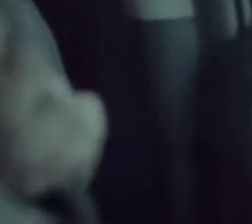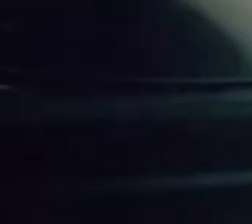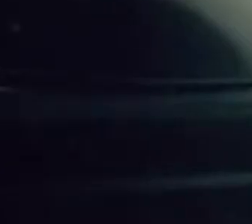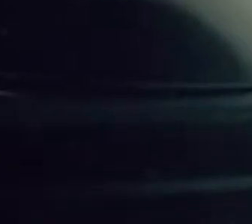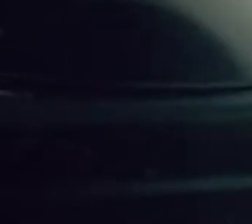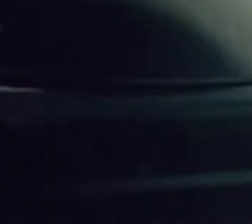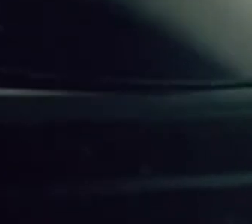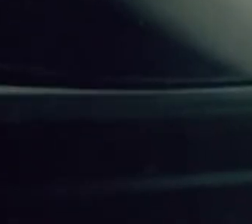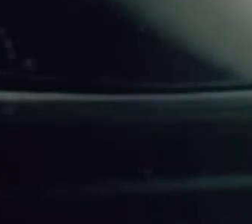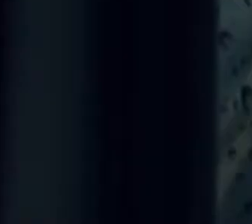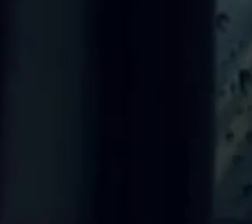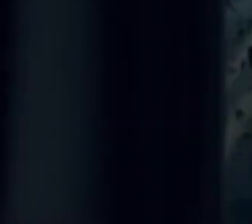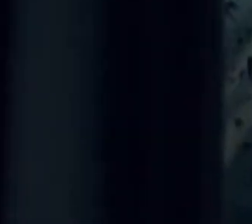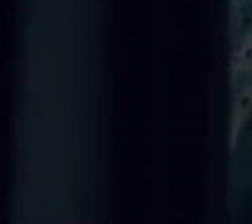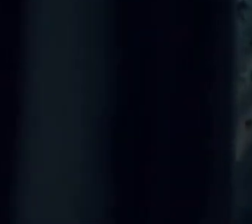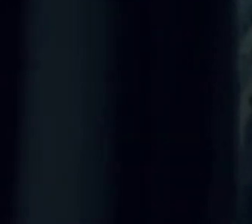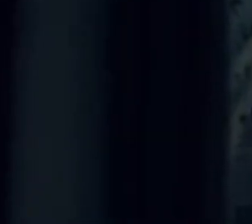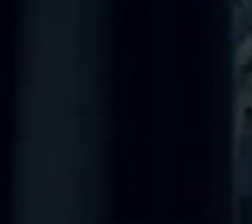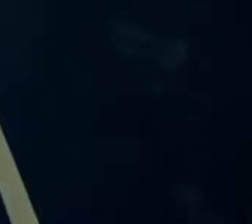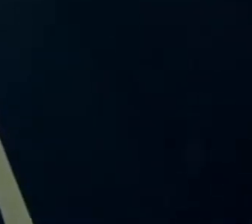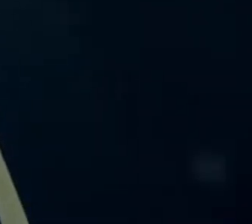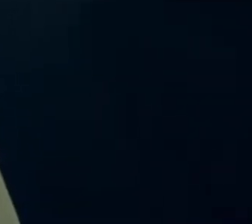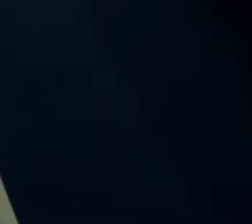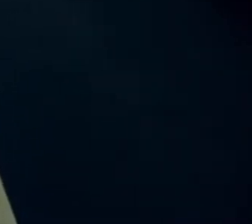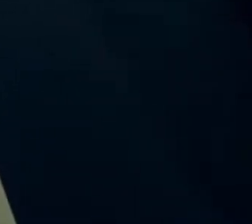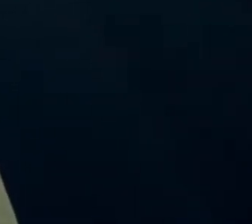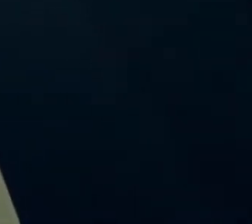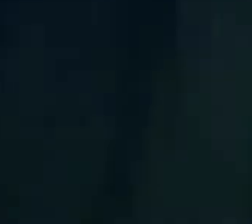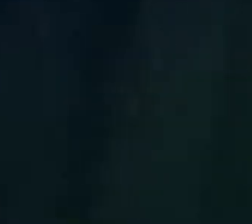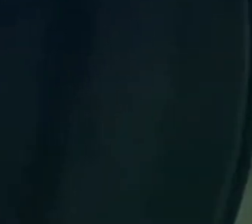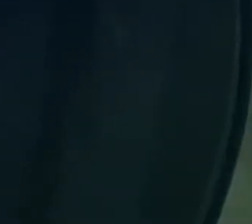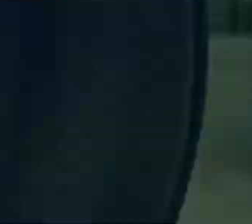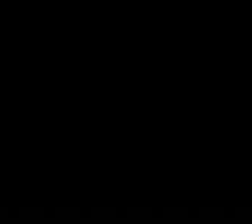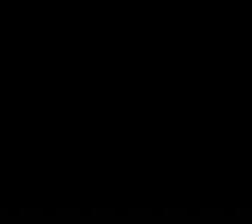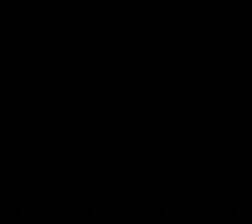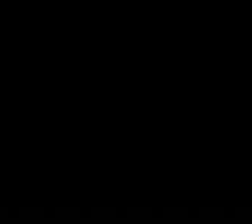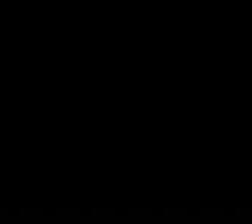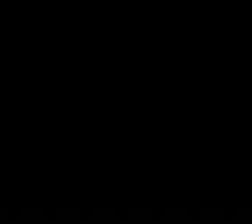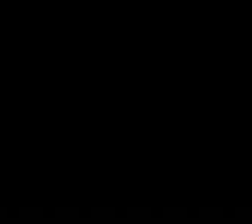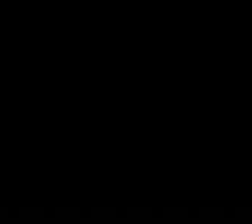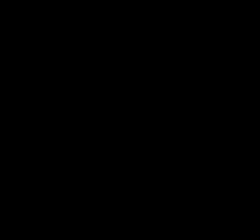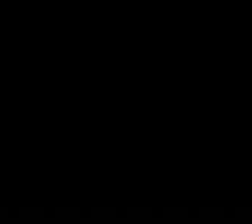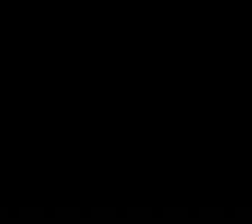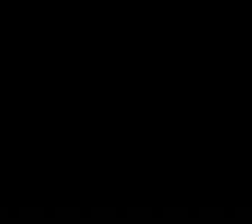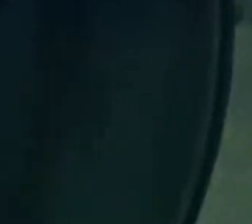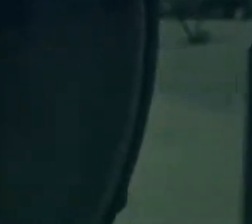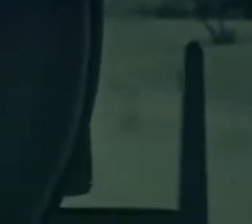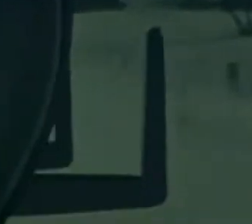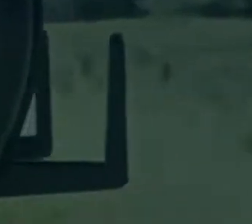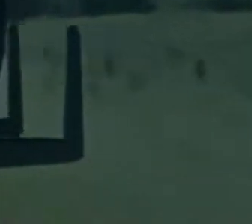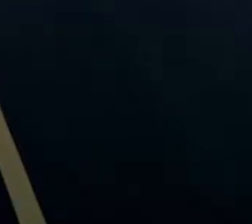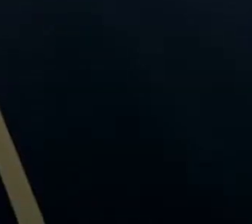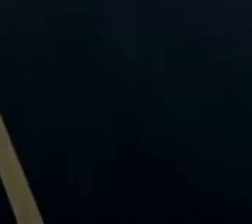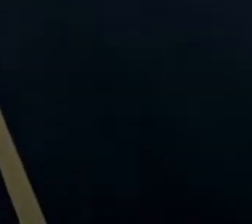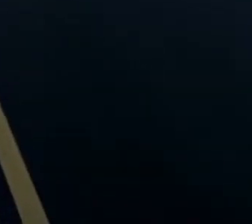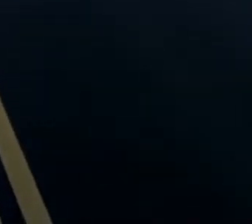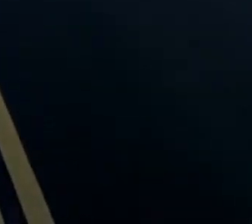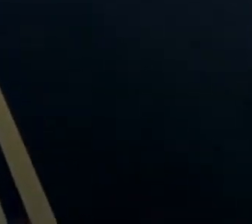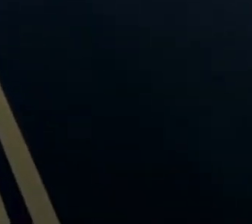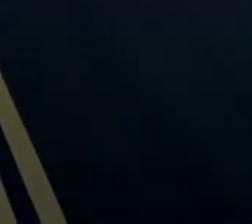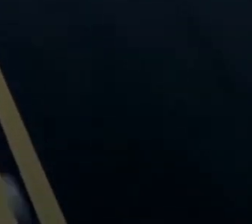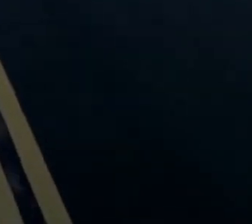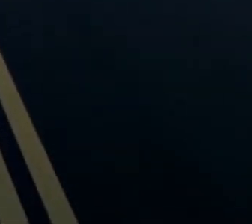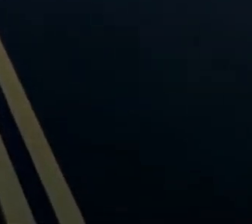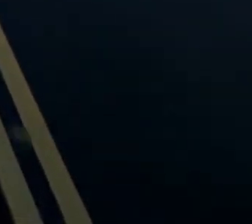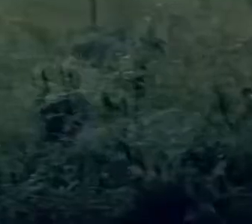Com a pista molhada, vai precisar de 50 metros. E na vida real, não tem volta. Você